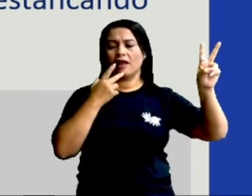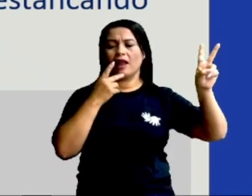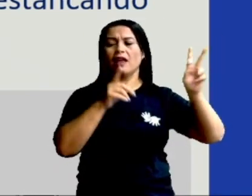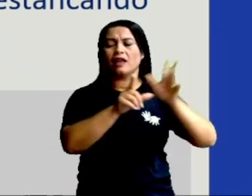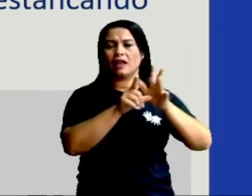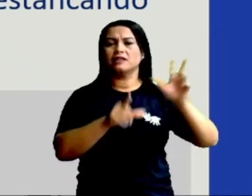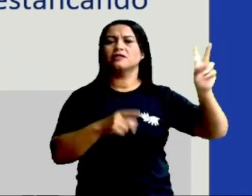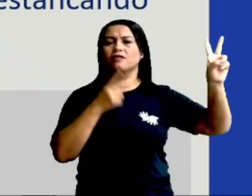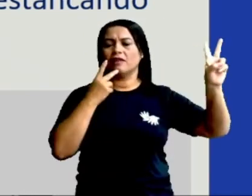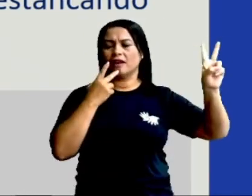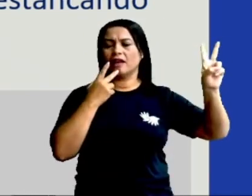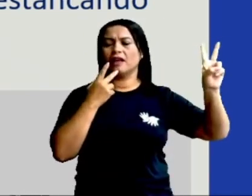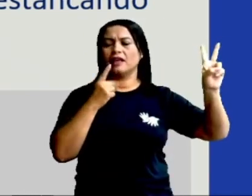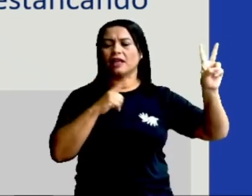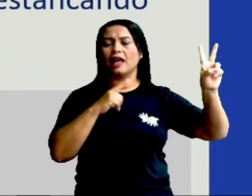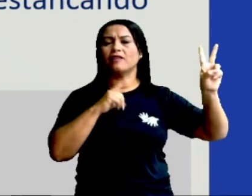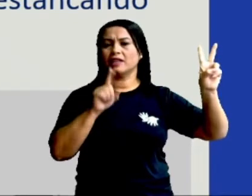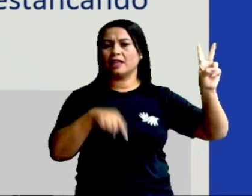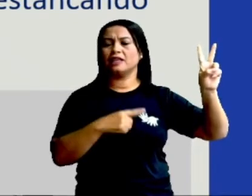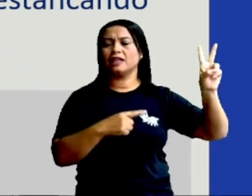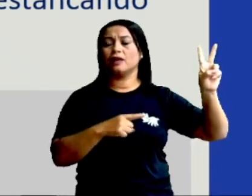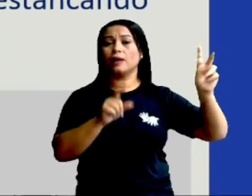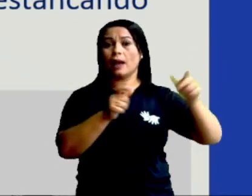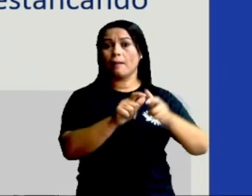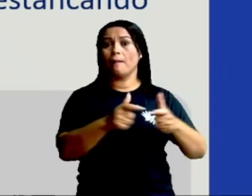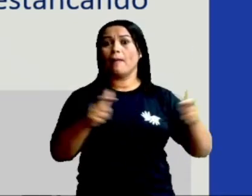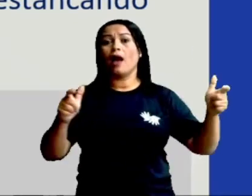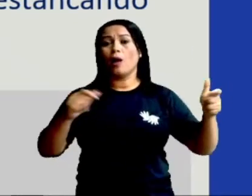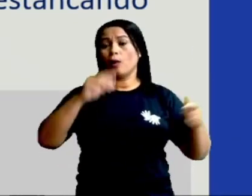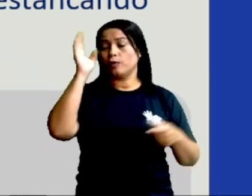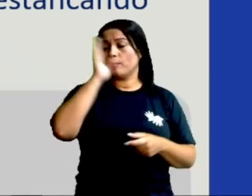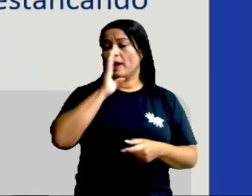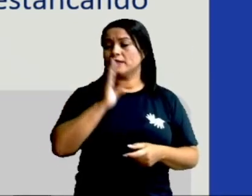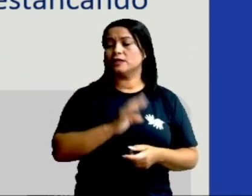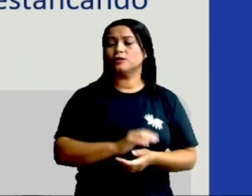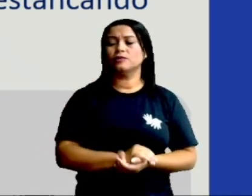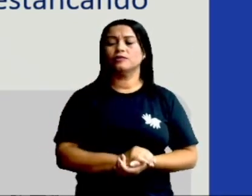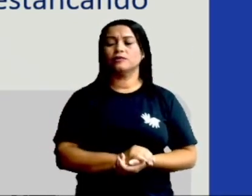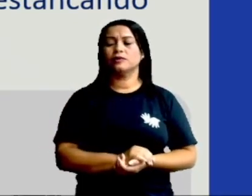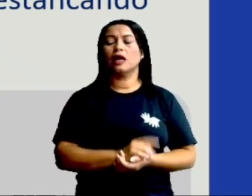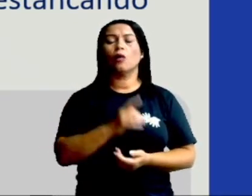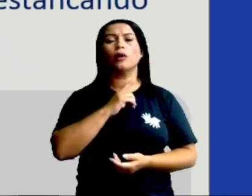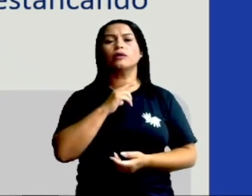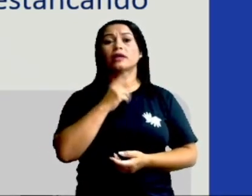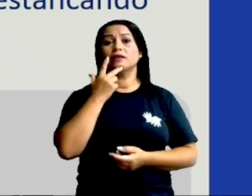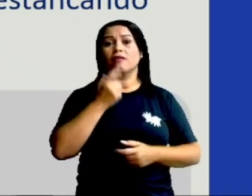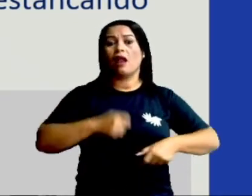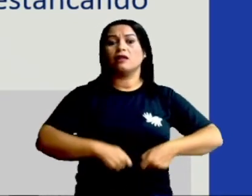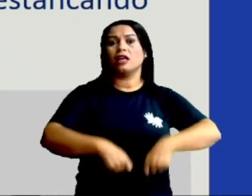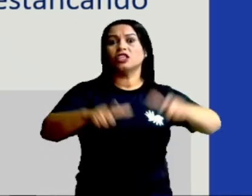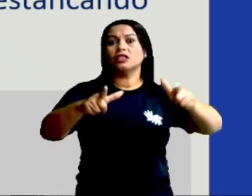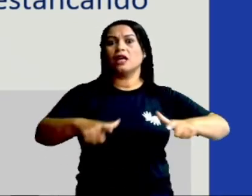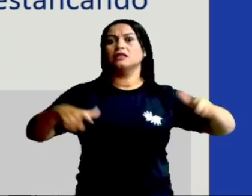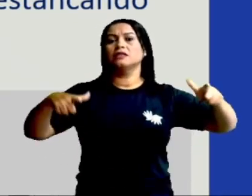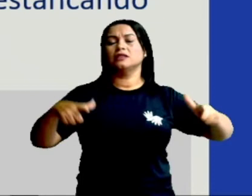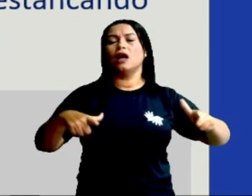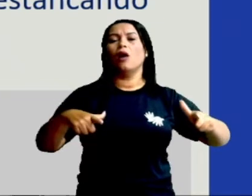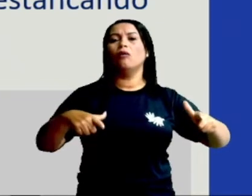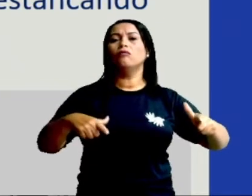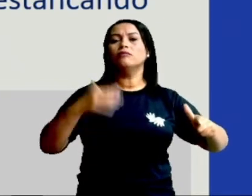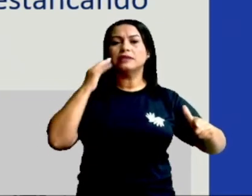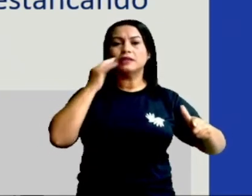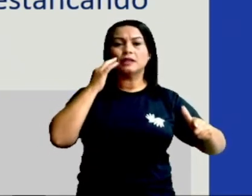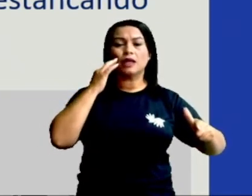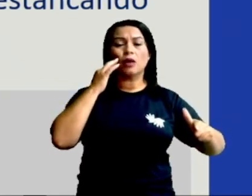falei isso a pouco dizendo que é a maior região do Brasil quando se fala de extensão territorial bom